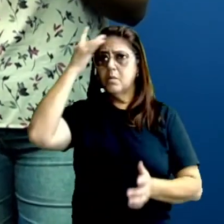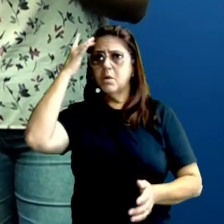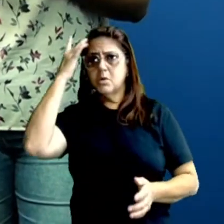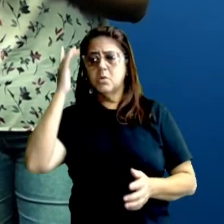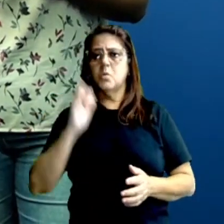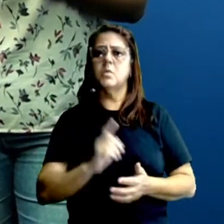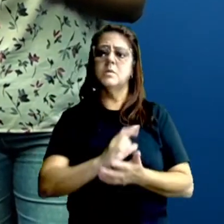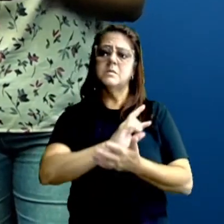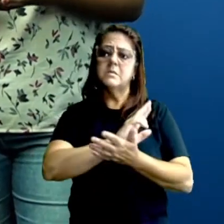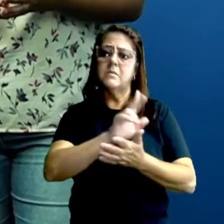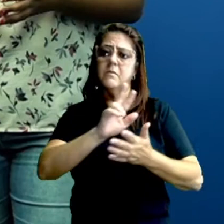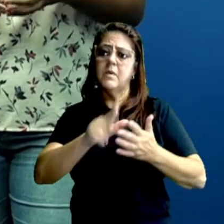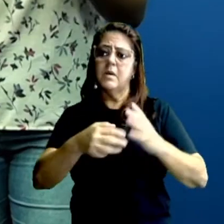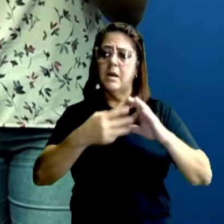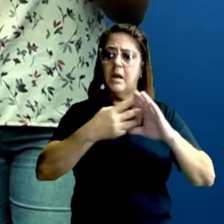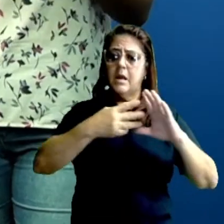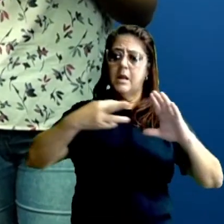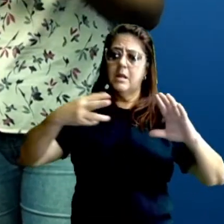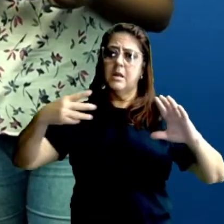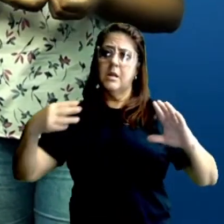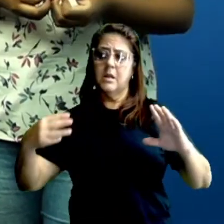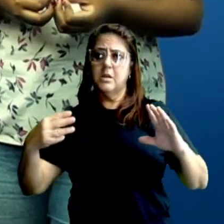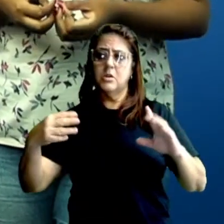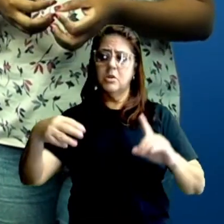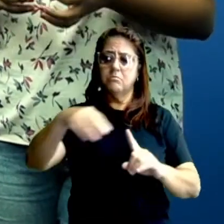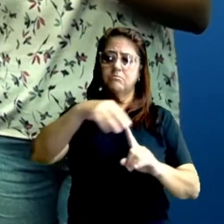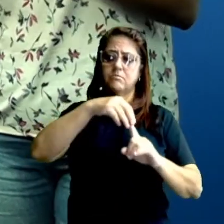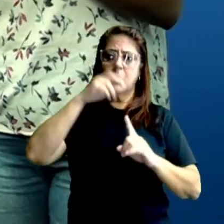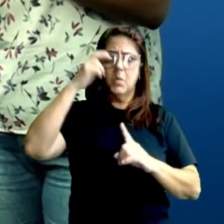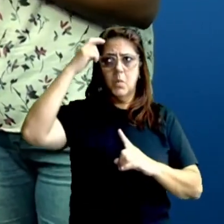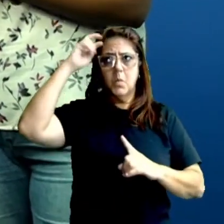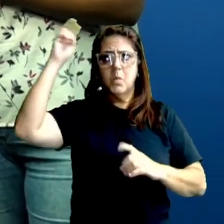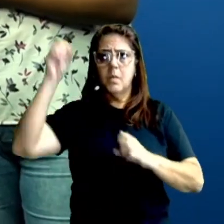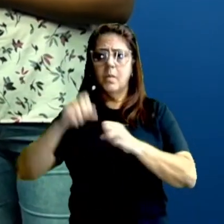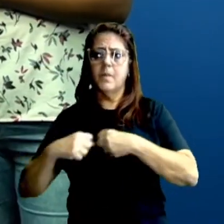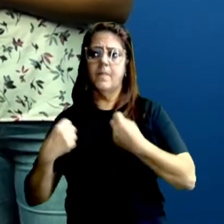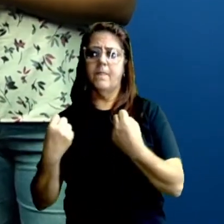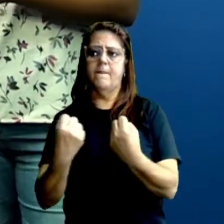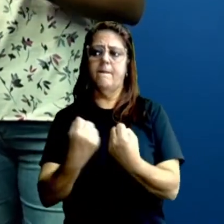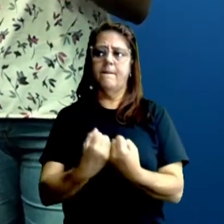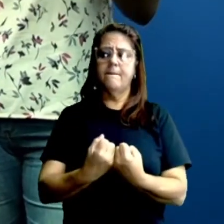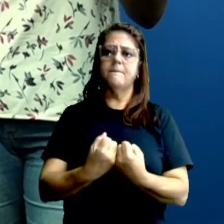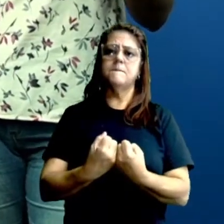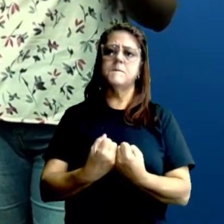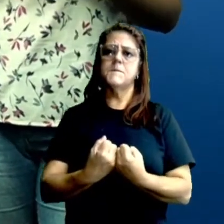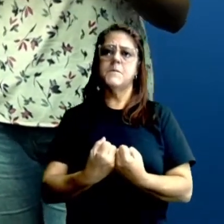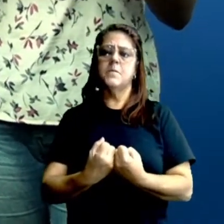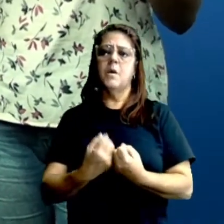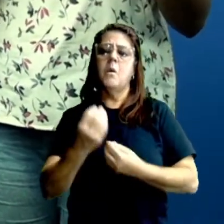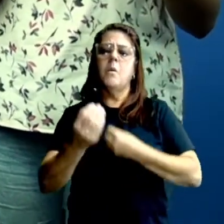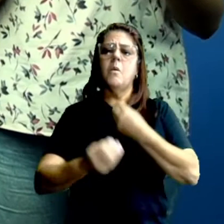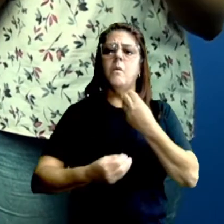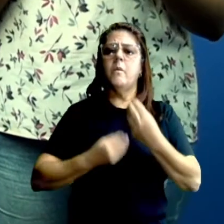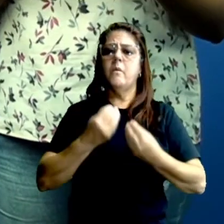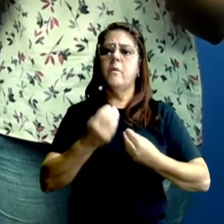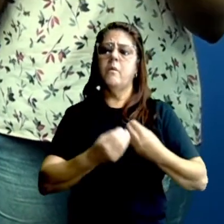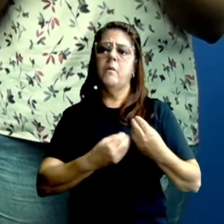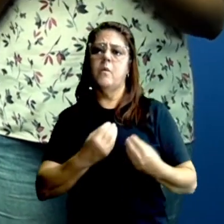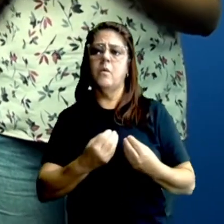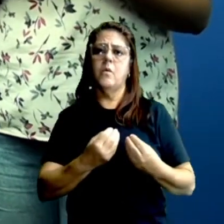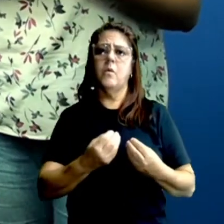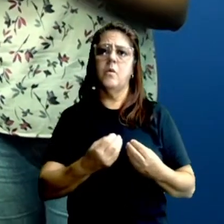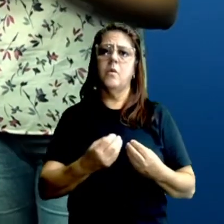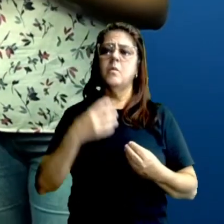têm em comum algumas características socioculturais e biológicas e aí como a